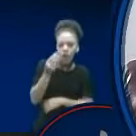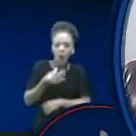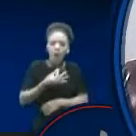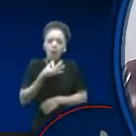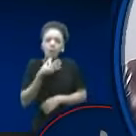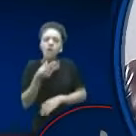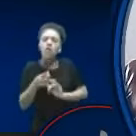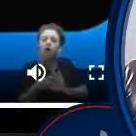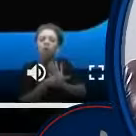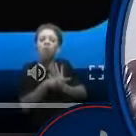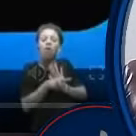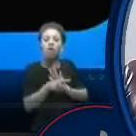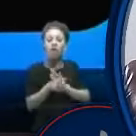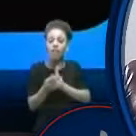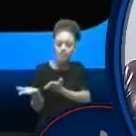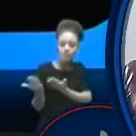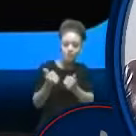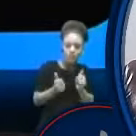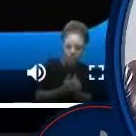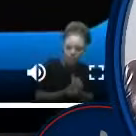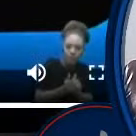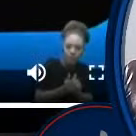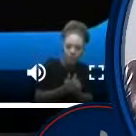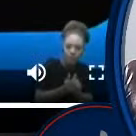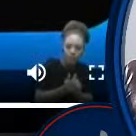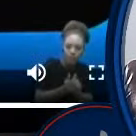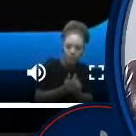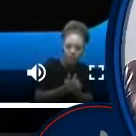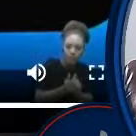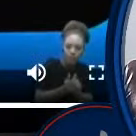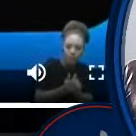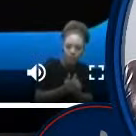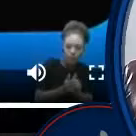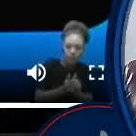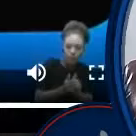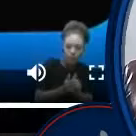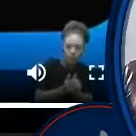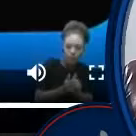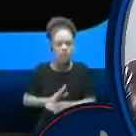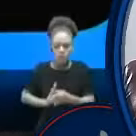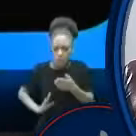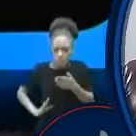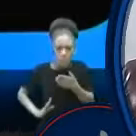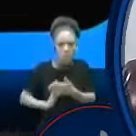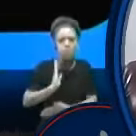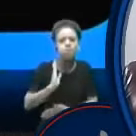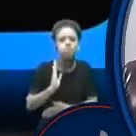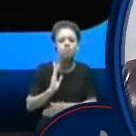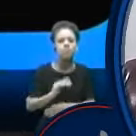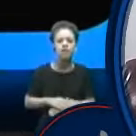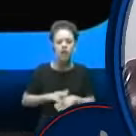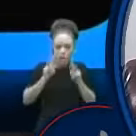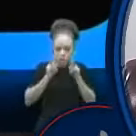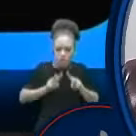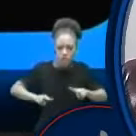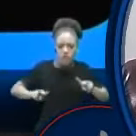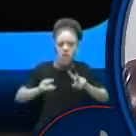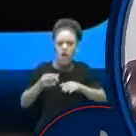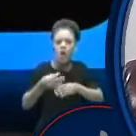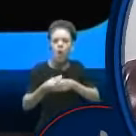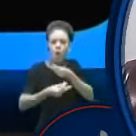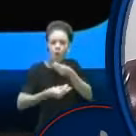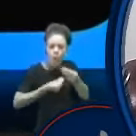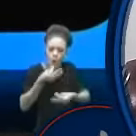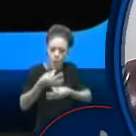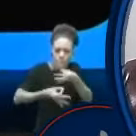tem um pinguim de lado aqui, né? Junto. Ponto. Aqui, é sobre romper com o óbvio. É sobre ter ponto de vista.